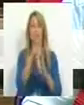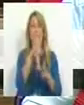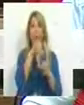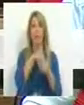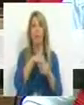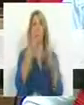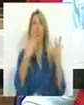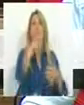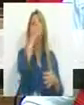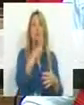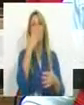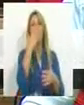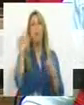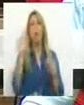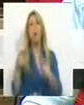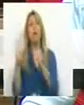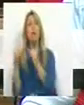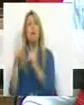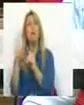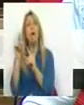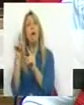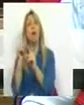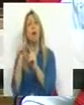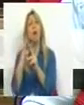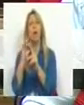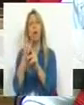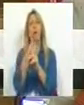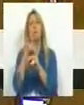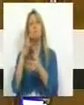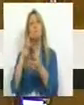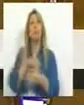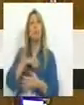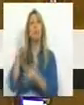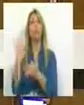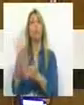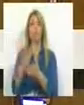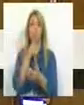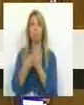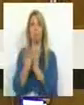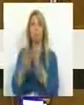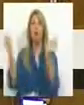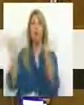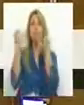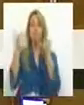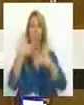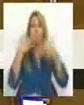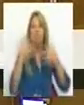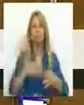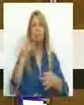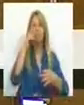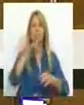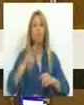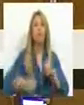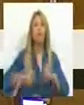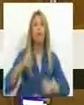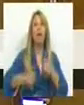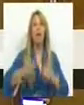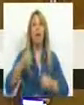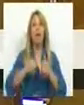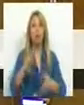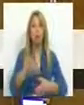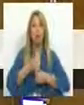uma categoria para premiar as medidas de propaganda, estou absolutamente convicto de que um sério candidato para levantar a estatueta era